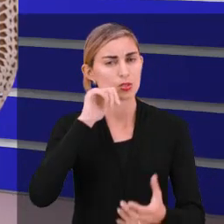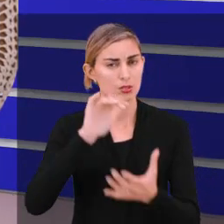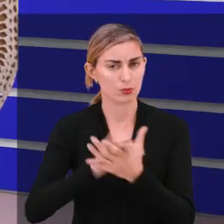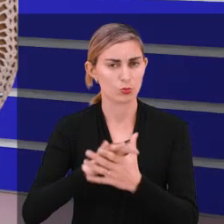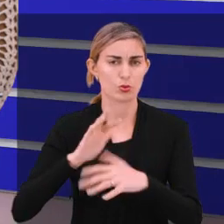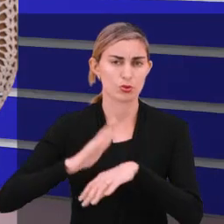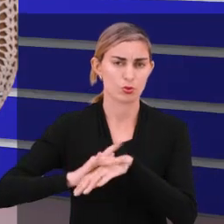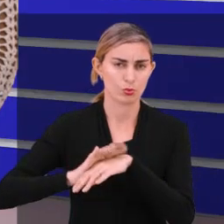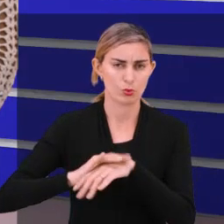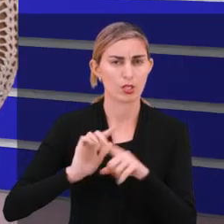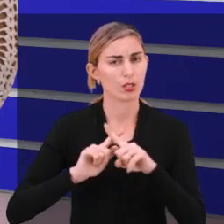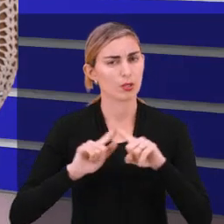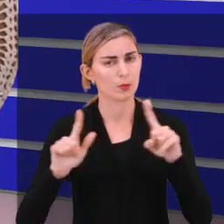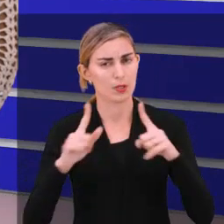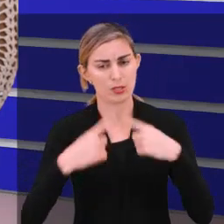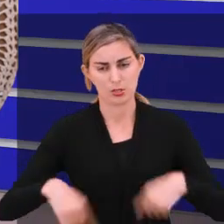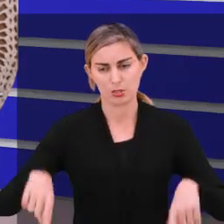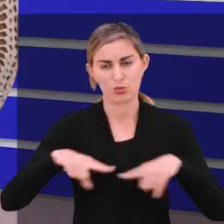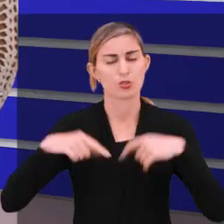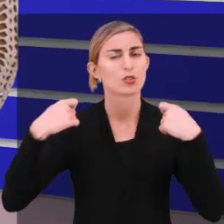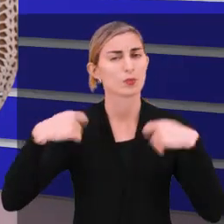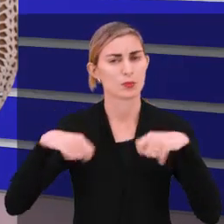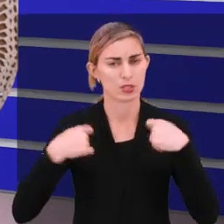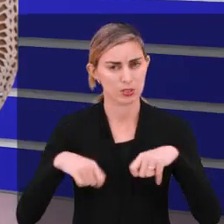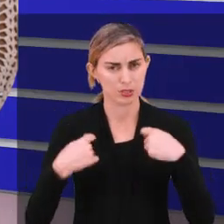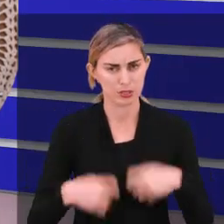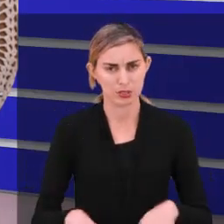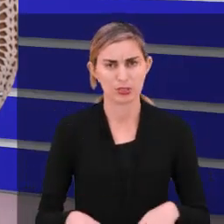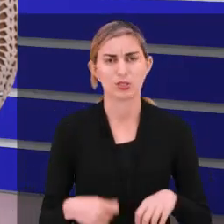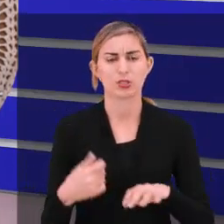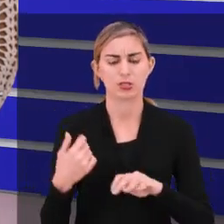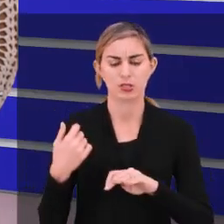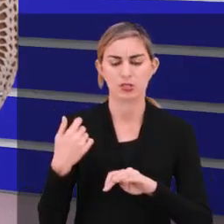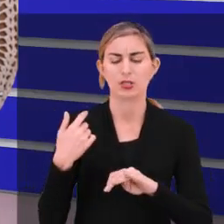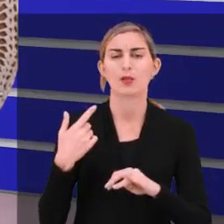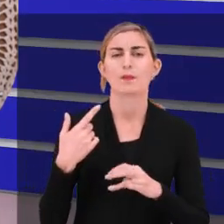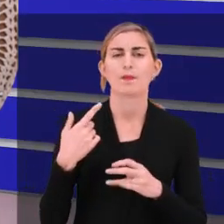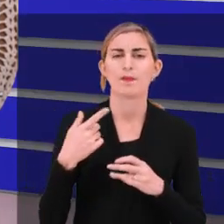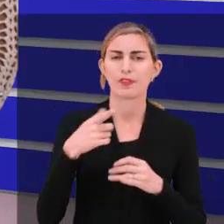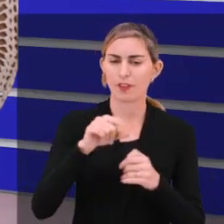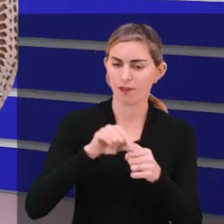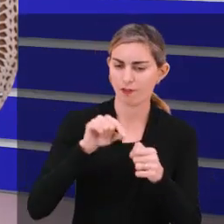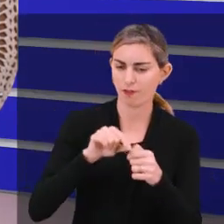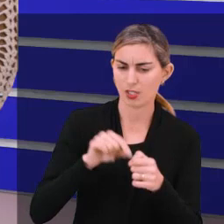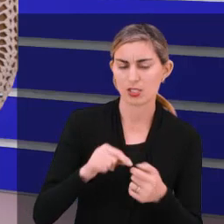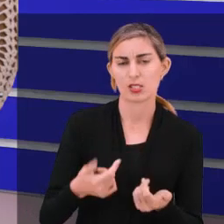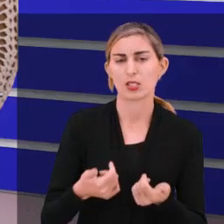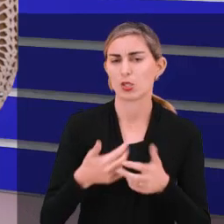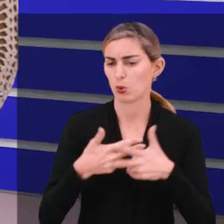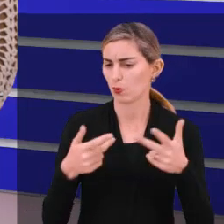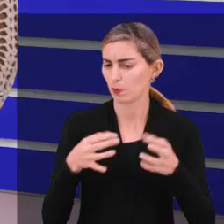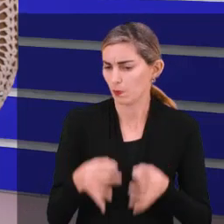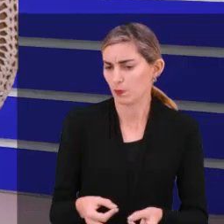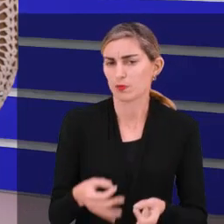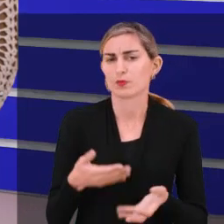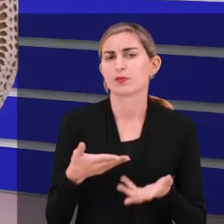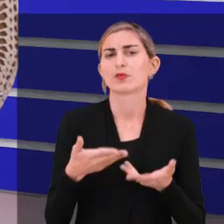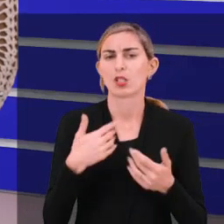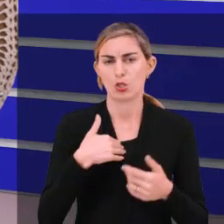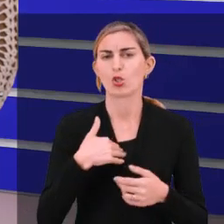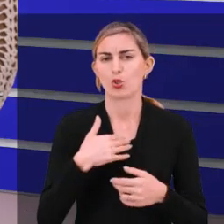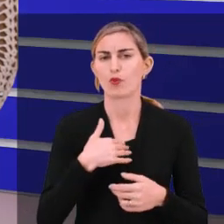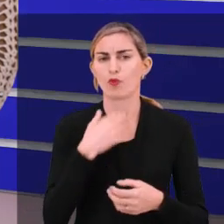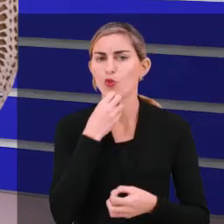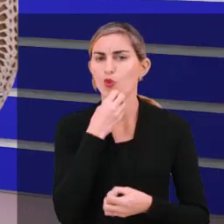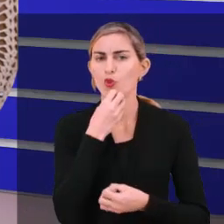esposa está doente, mas a gente precisa atendê-la, a gente precisa fazer os encaminhamentos. Ele falou: